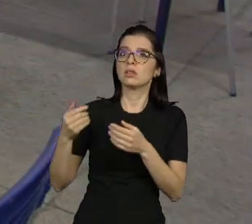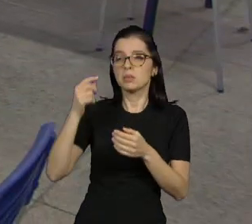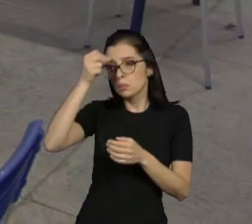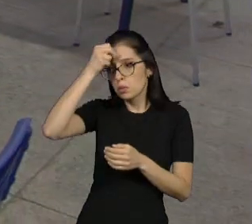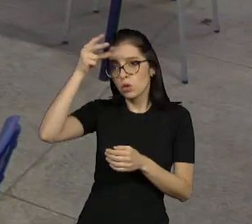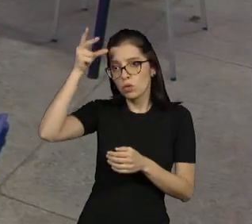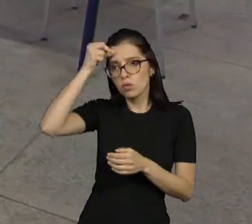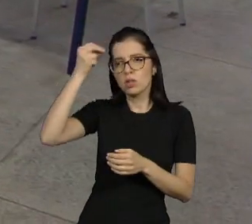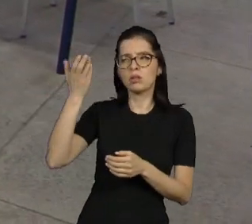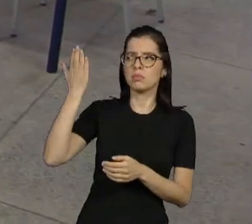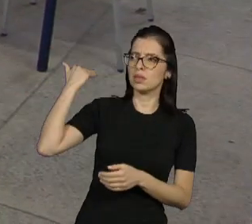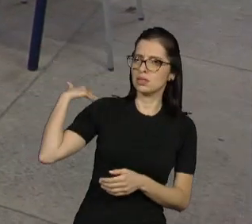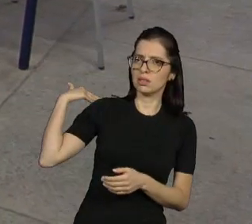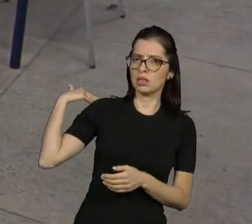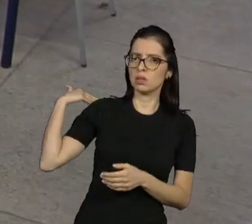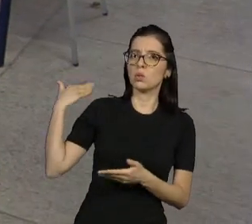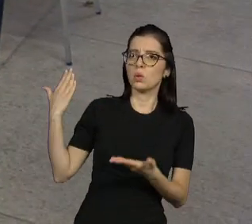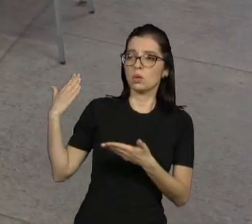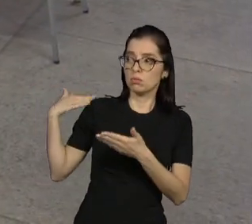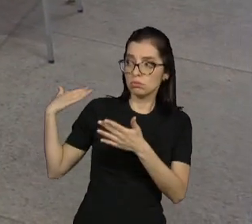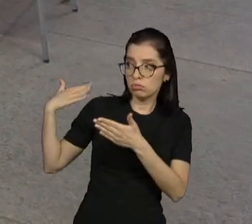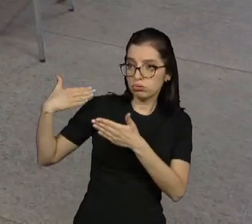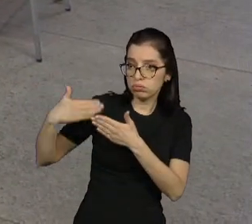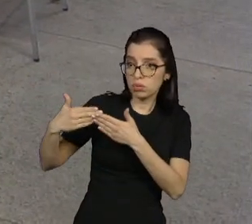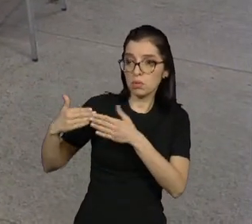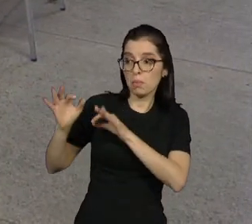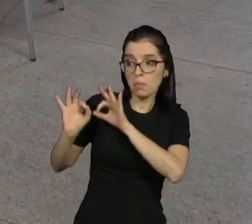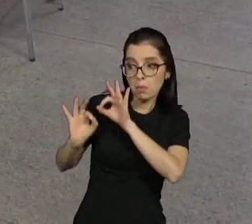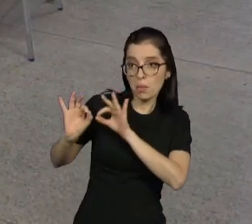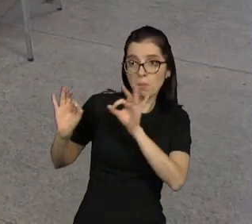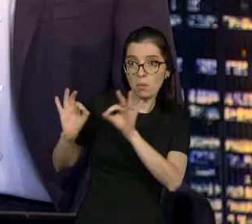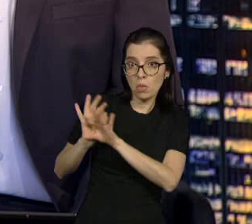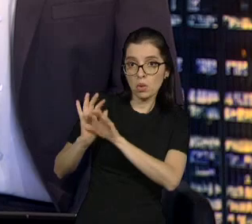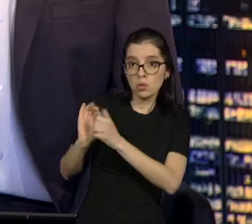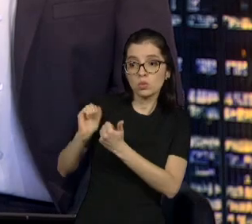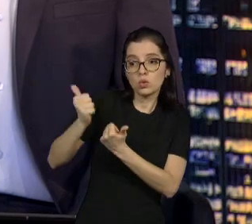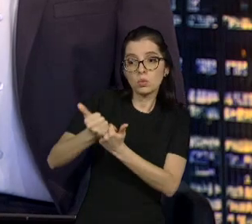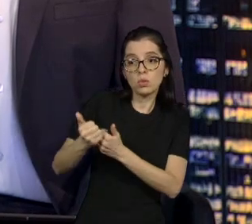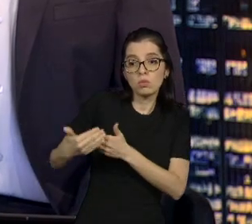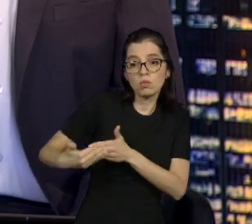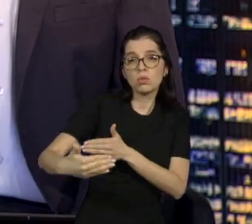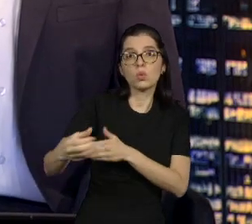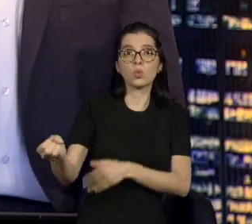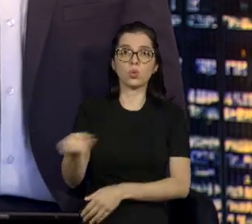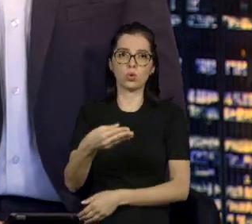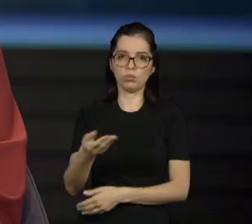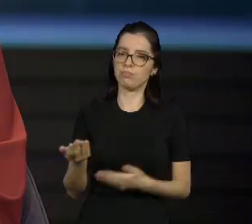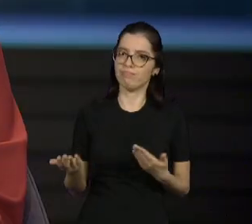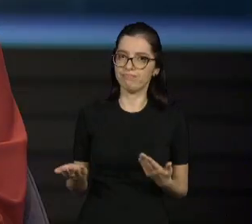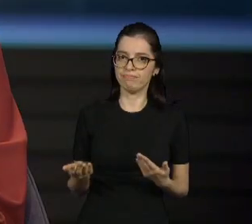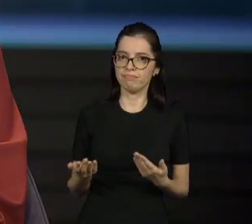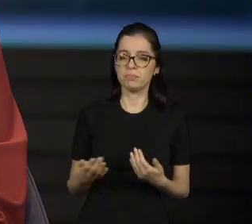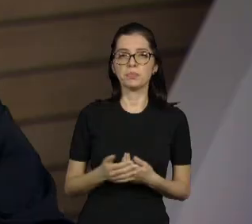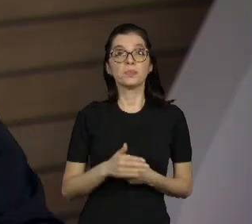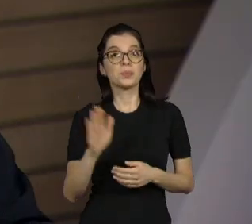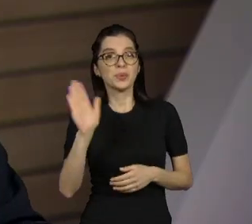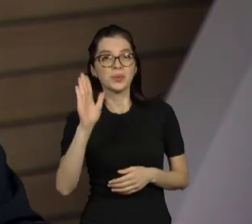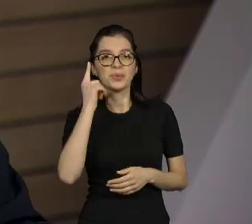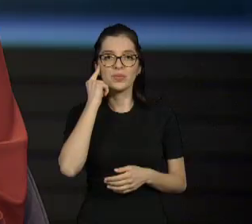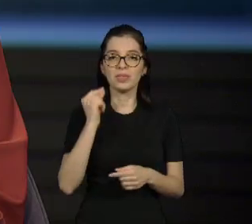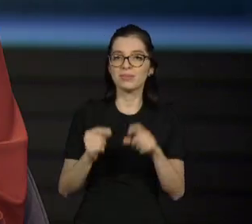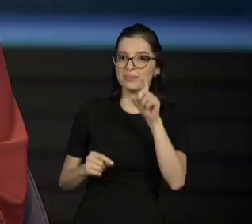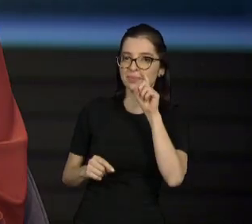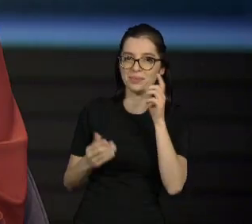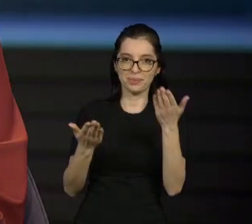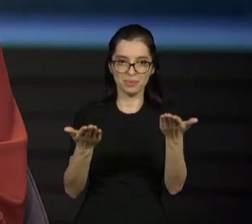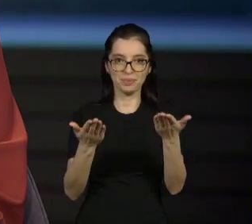atuais, que precisam deixar essa casa arrumada para os próximos prefeitos. Olá, Vera. Olá, Tiago. Acho que este é o